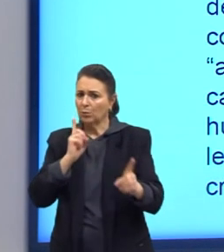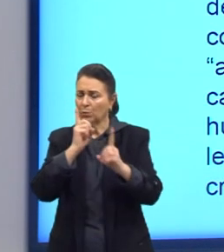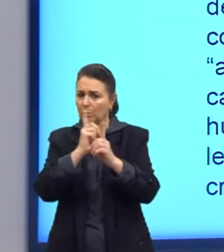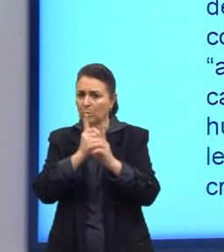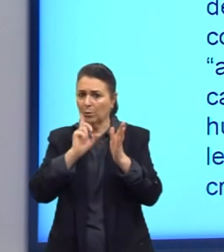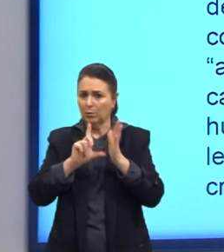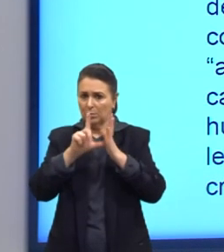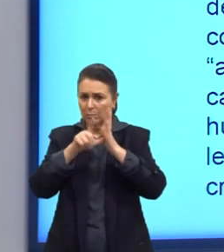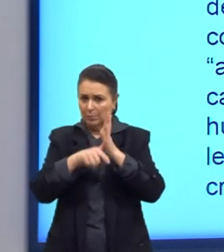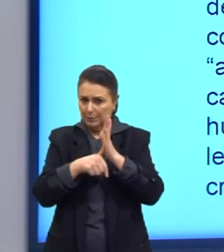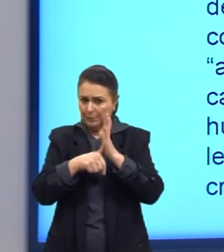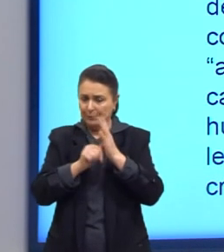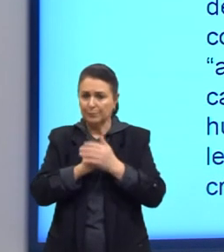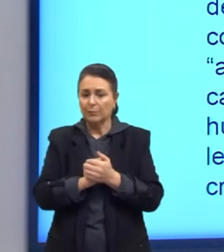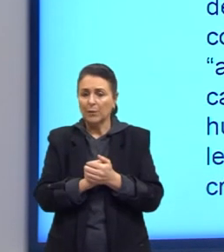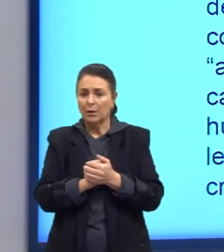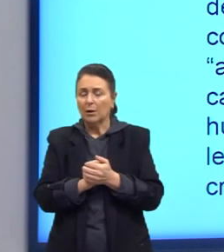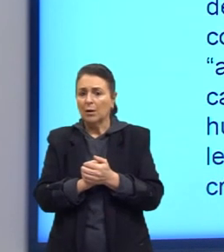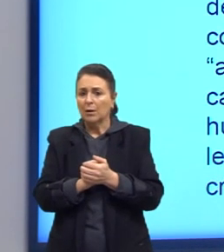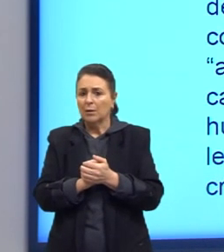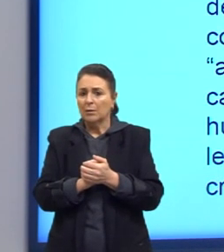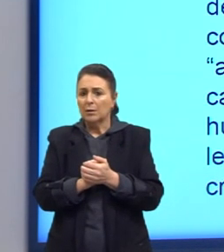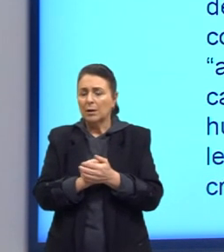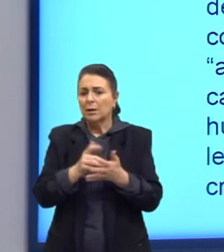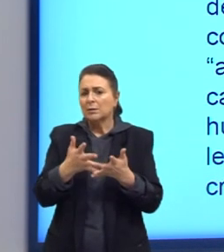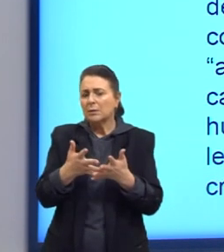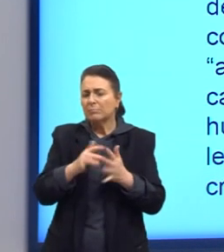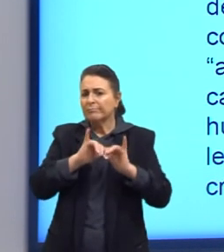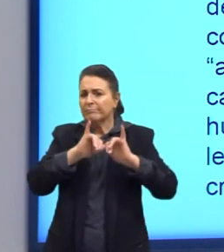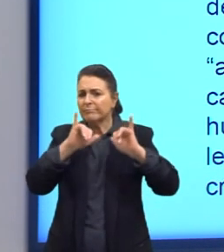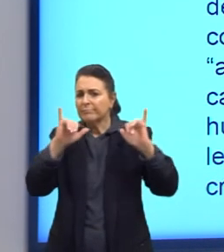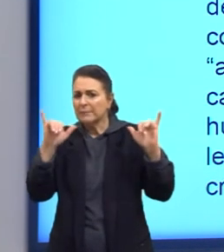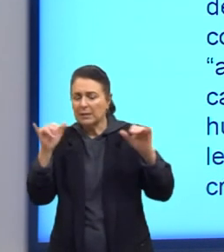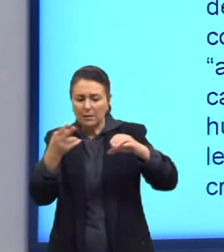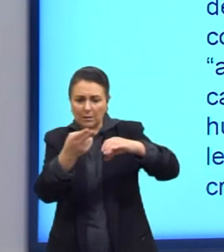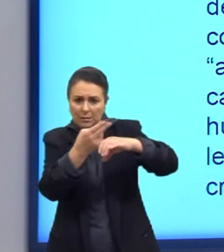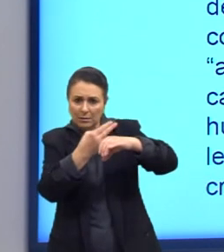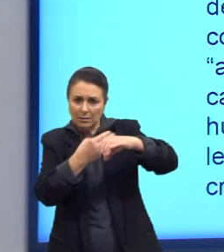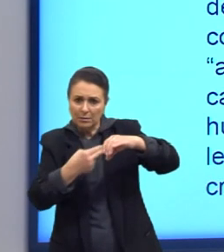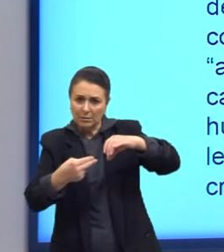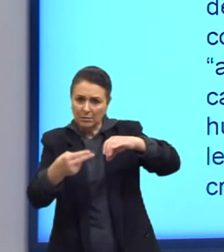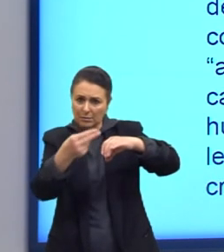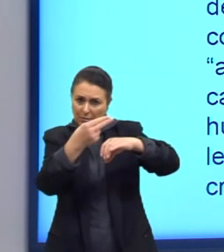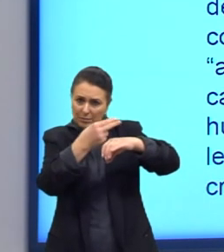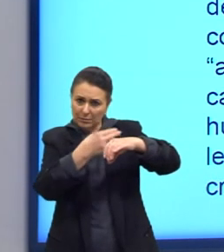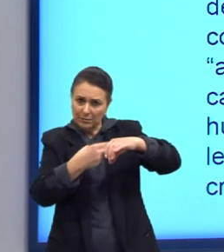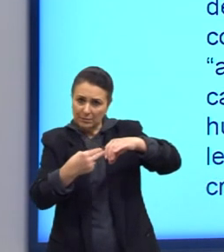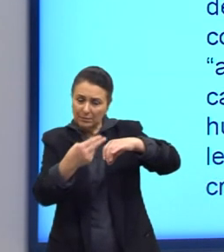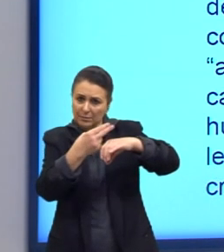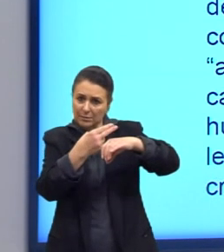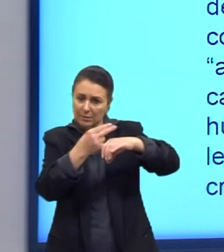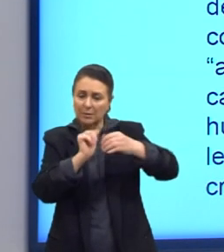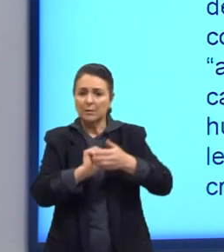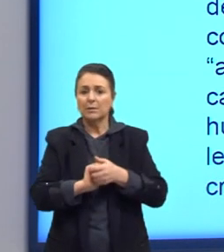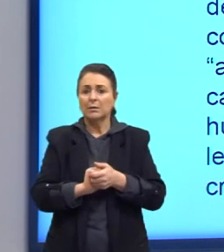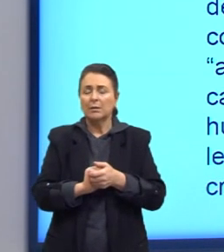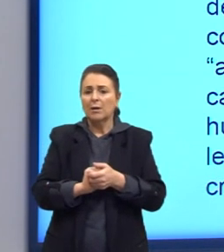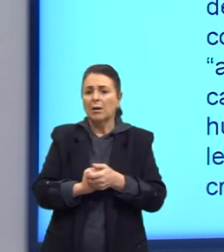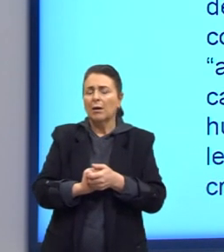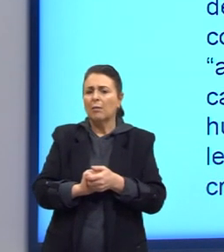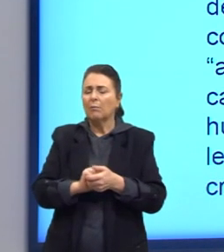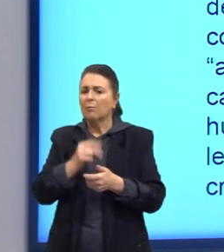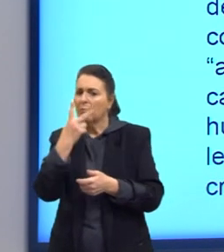aliás é achado sede borraram essas pinturas vivo raro é desenharam-se desenhar essas pinturas